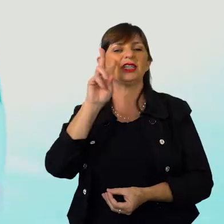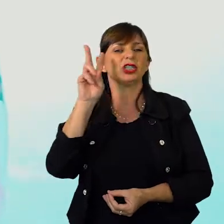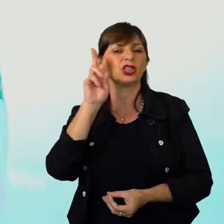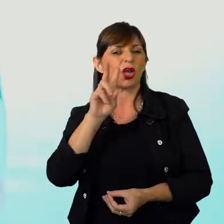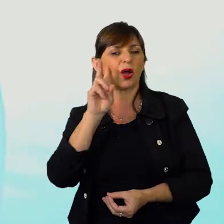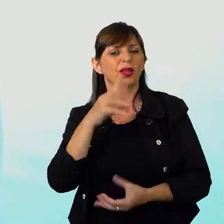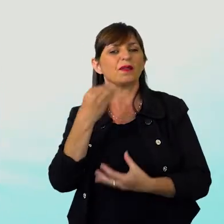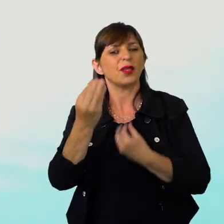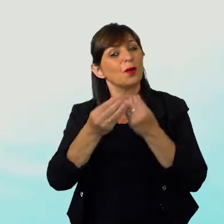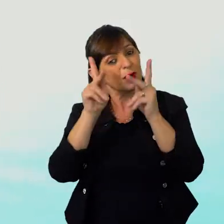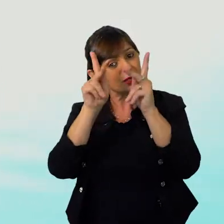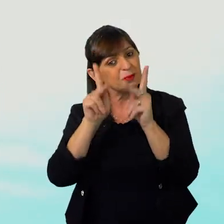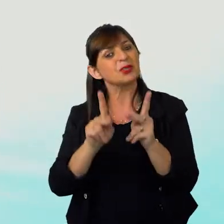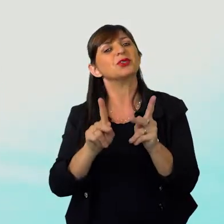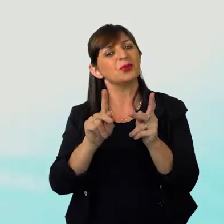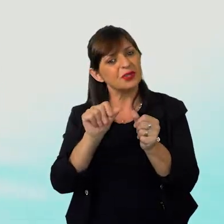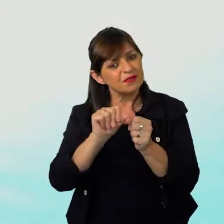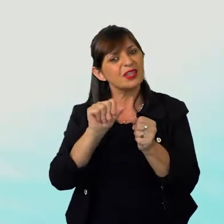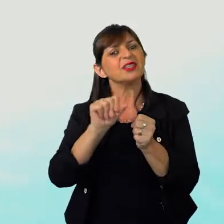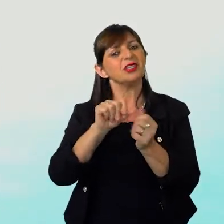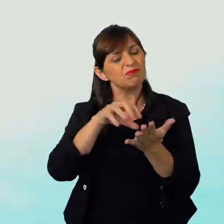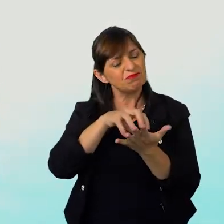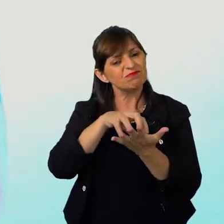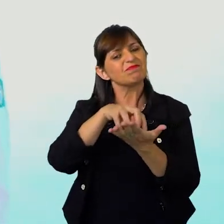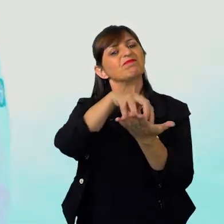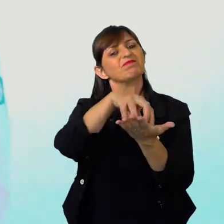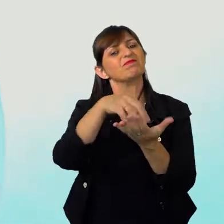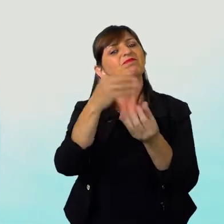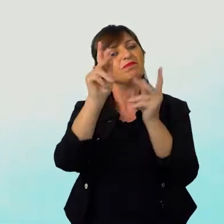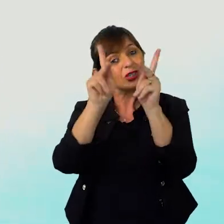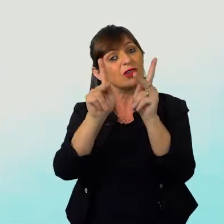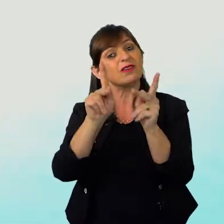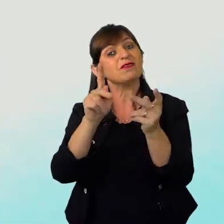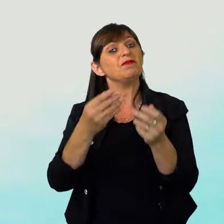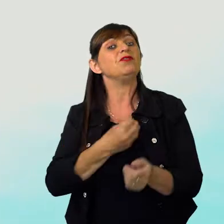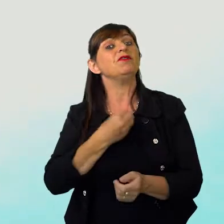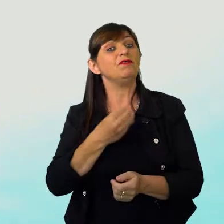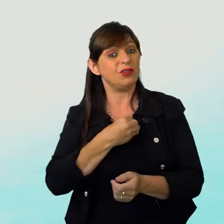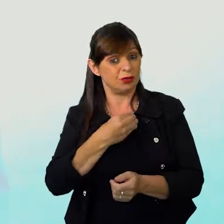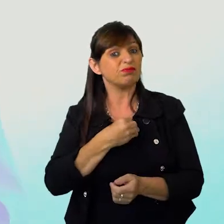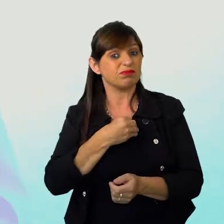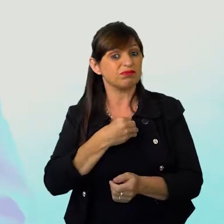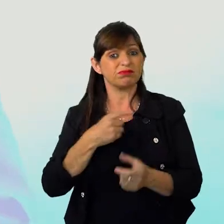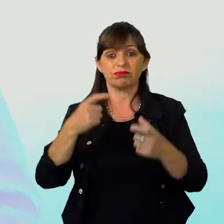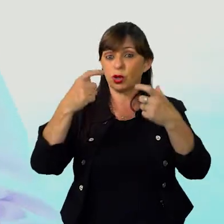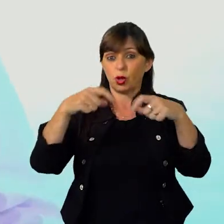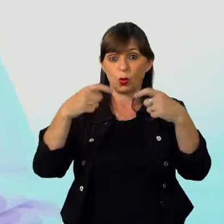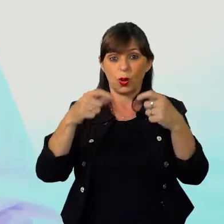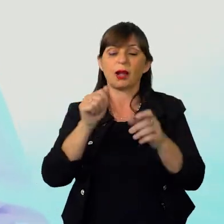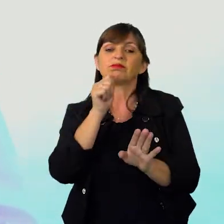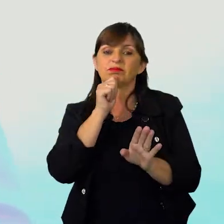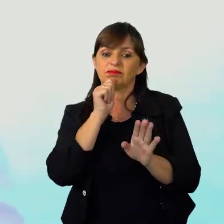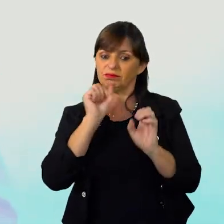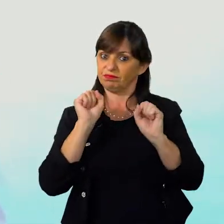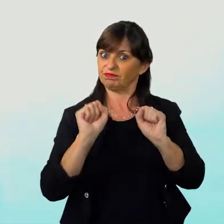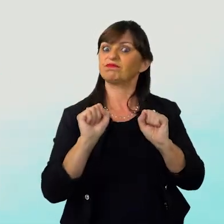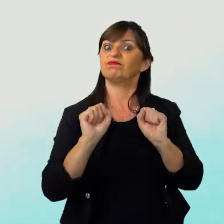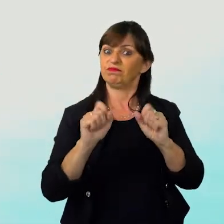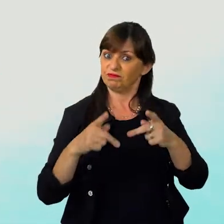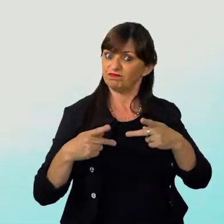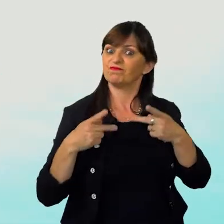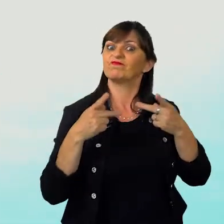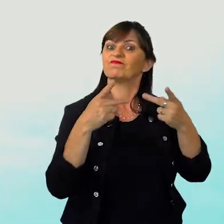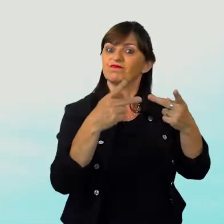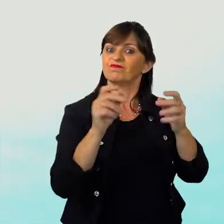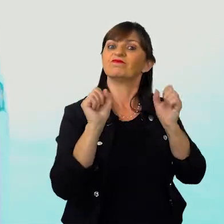locais todos que nós estamos falando aqui o Cláudio comentou uma e eles são lugares lugares ainda visitáveis que